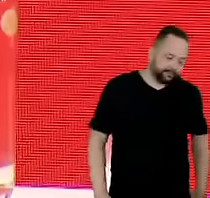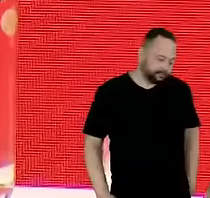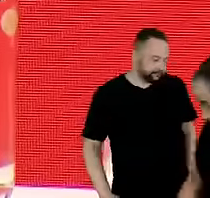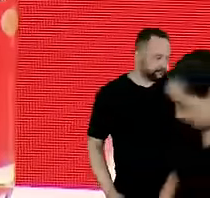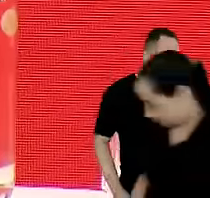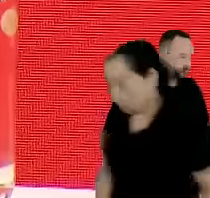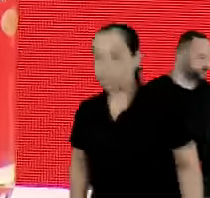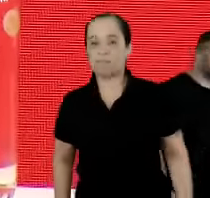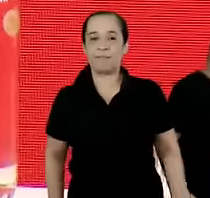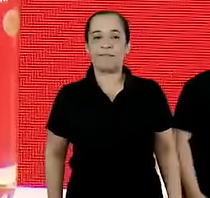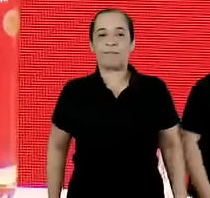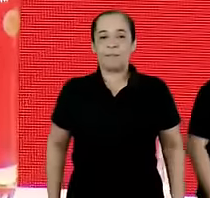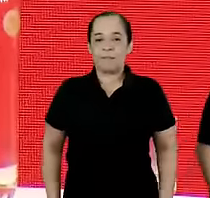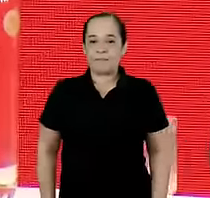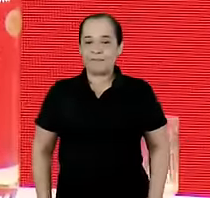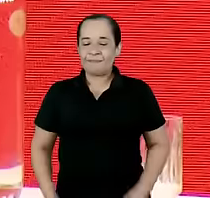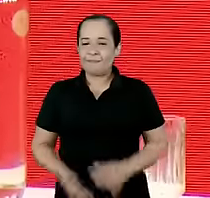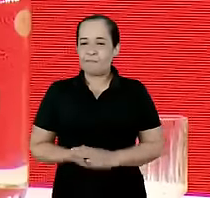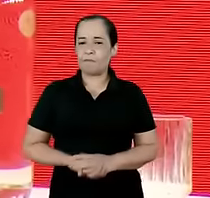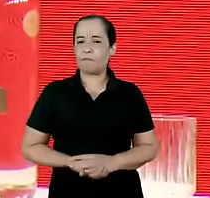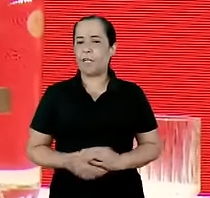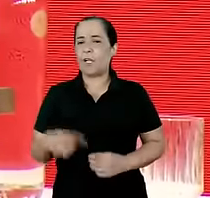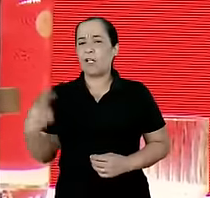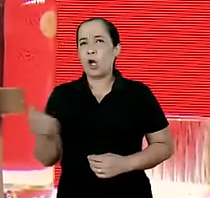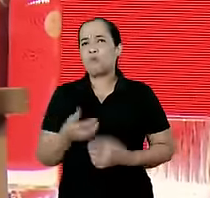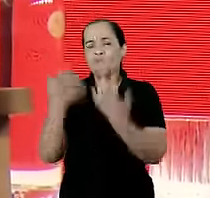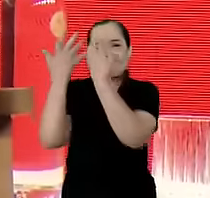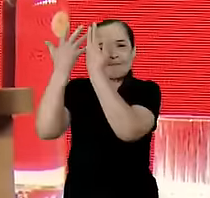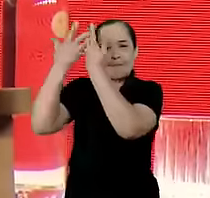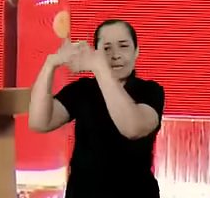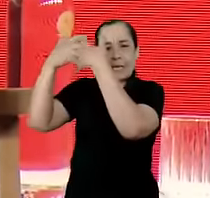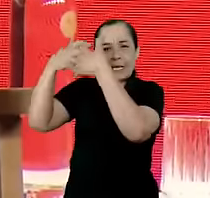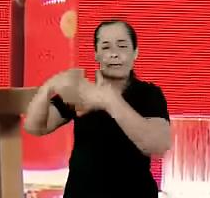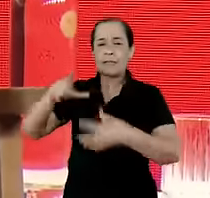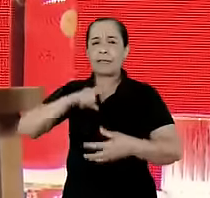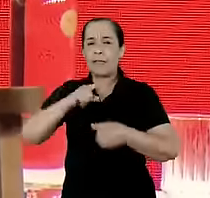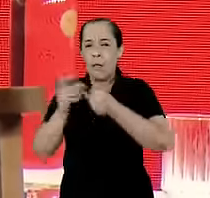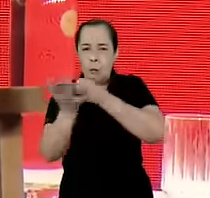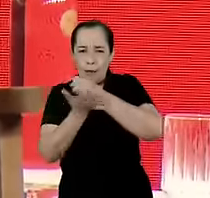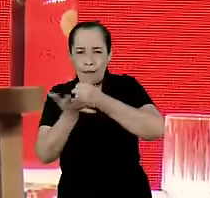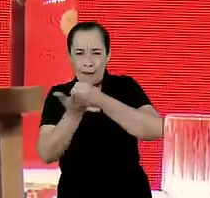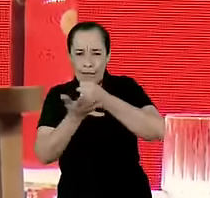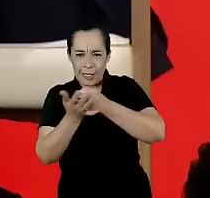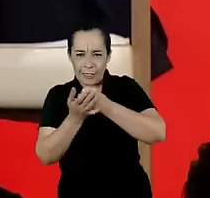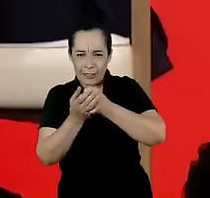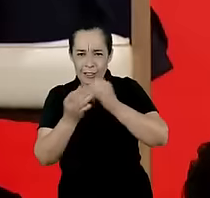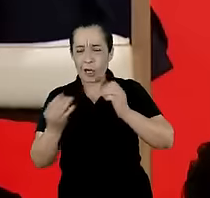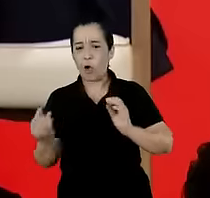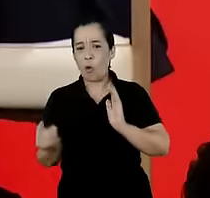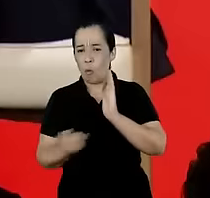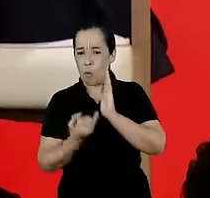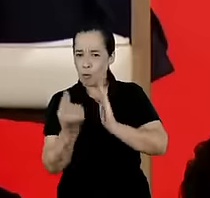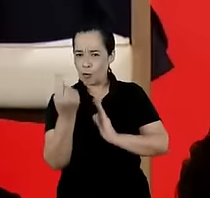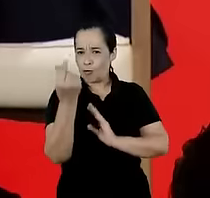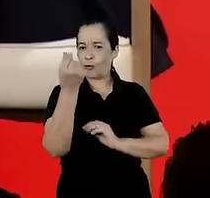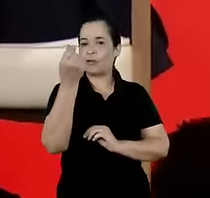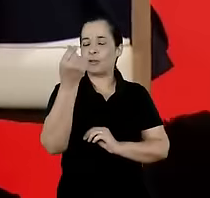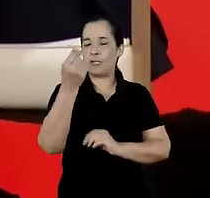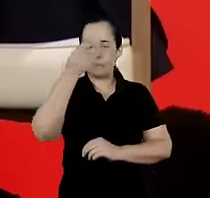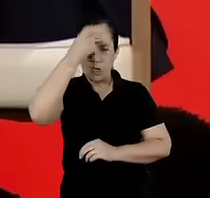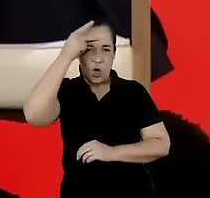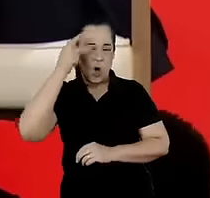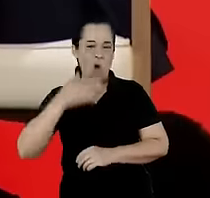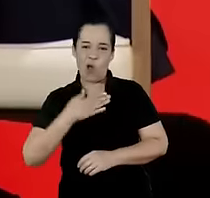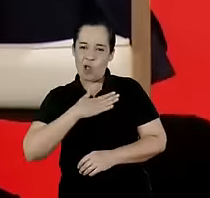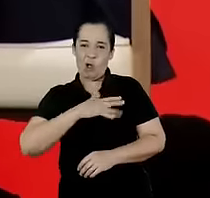a pensar que existe alguma forma de piso paraa taxa de juros eu acho que é uma expressão que ninguém gosta muito né a gente pensa em paridade de